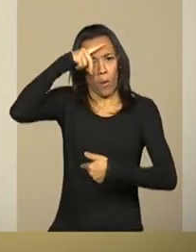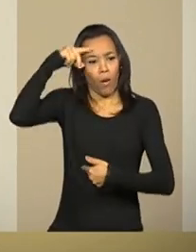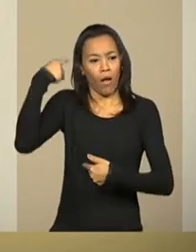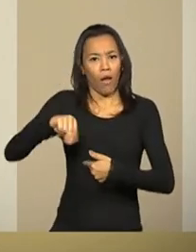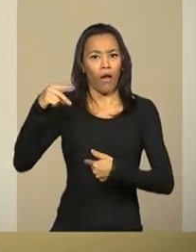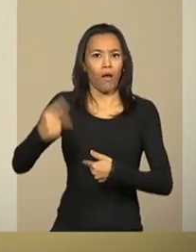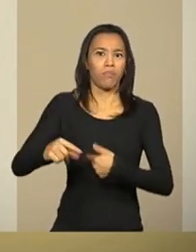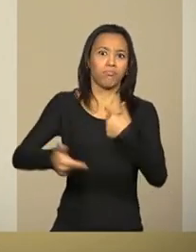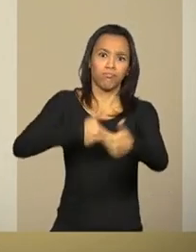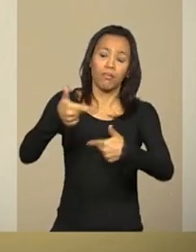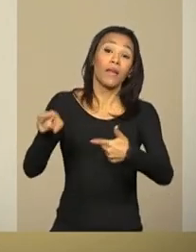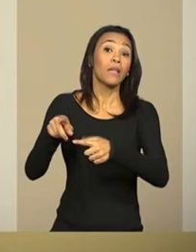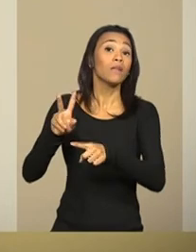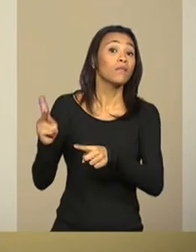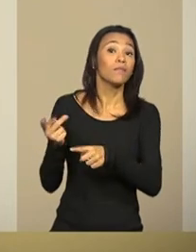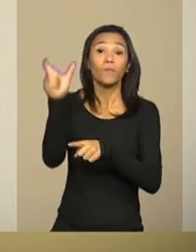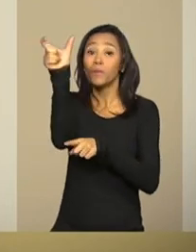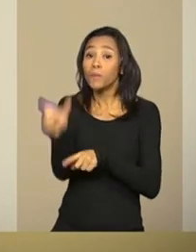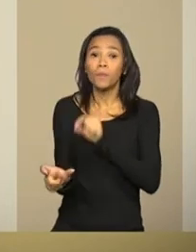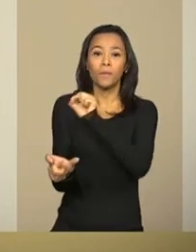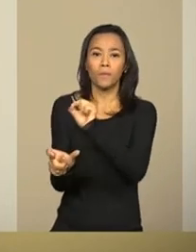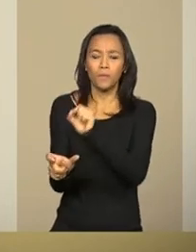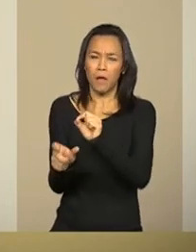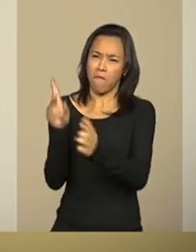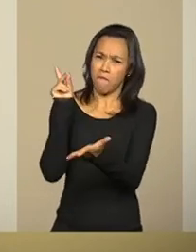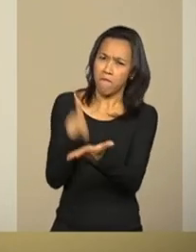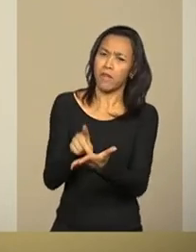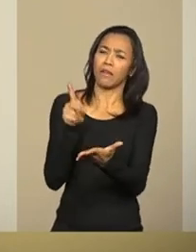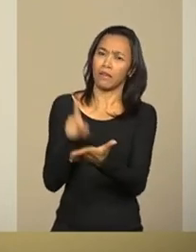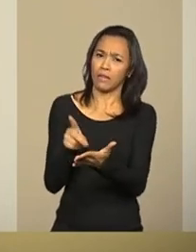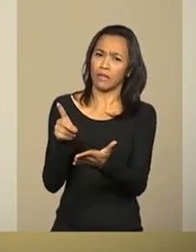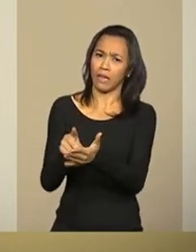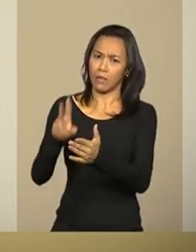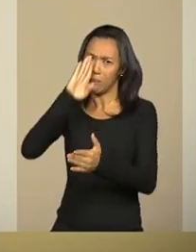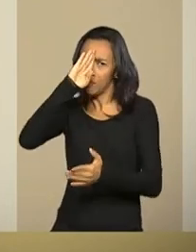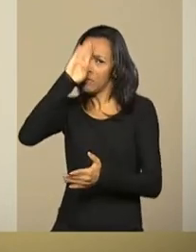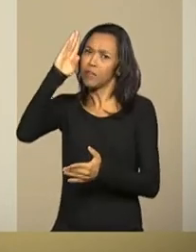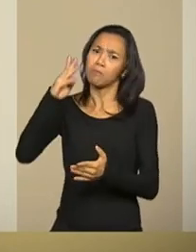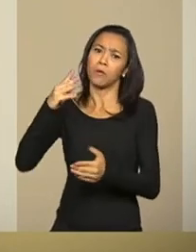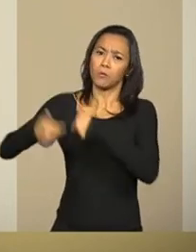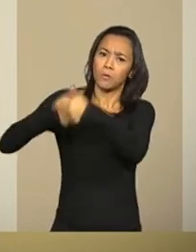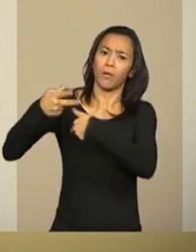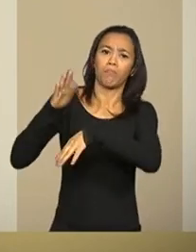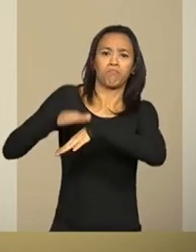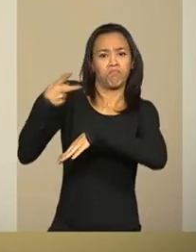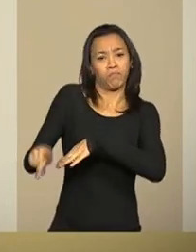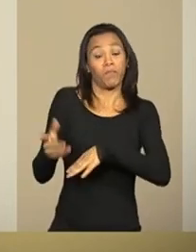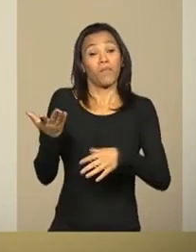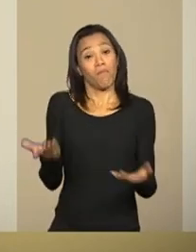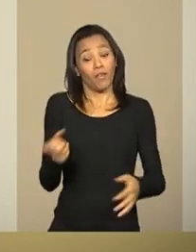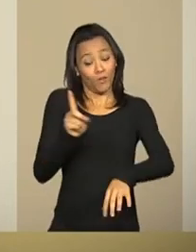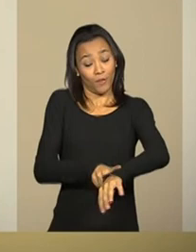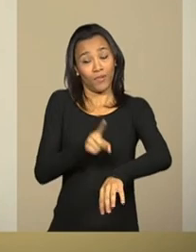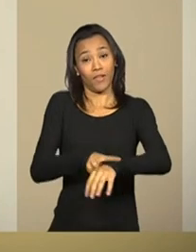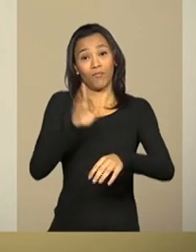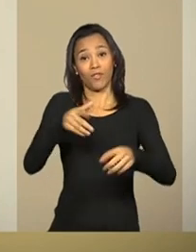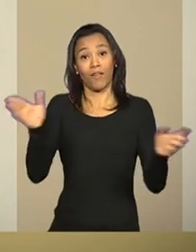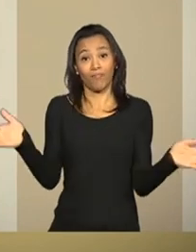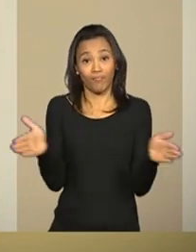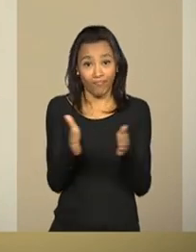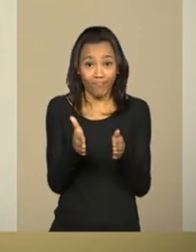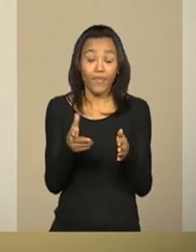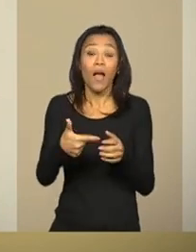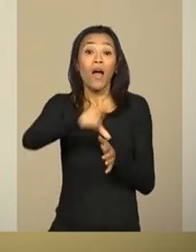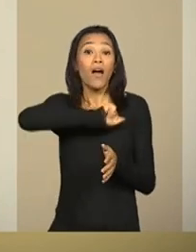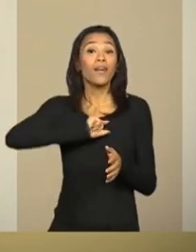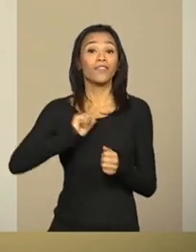sentido, possa se transformar no verdadeiro protagonista do semiárido. Presidenta, infelizmente, nosso tempo acabou. Antes